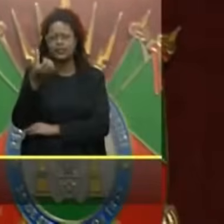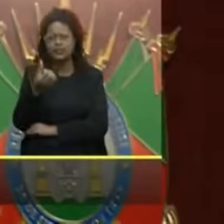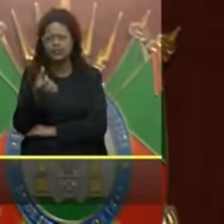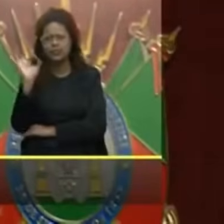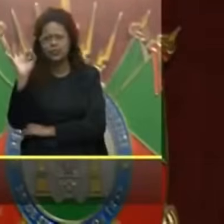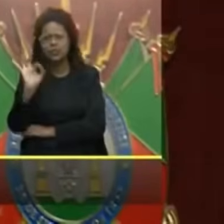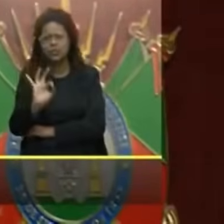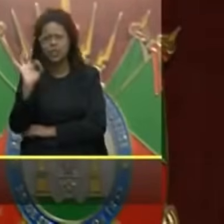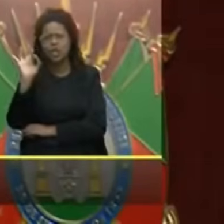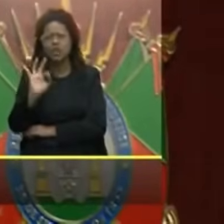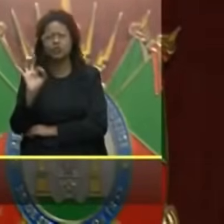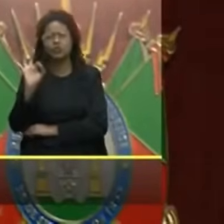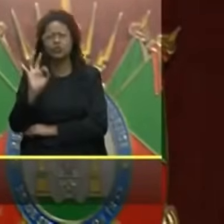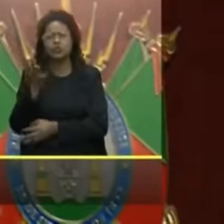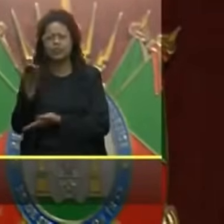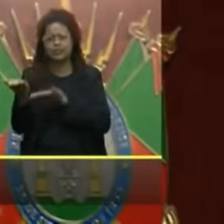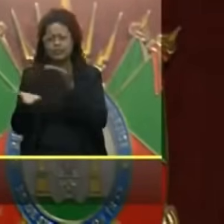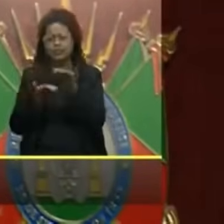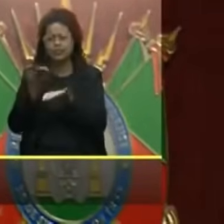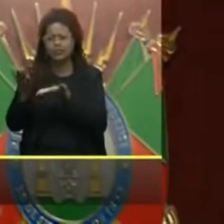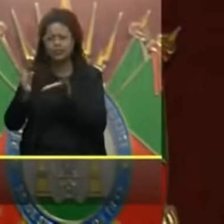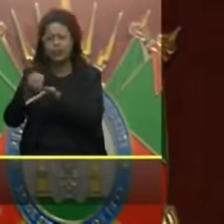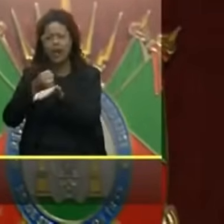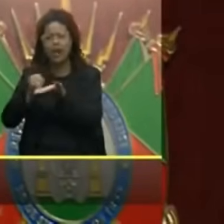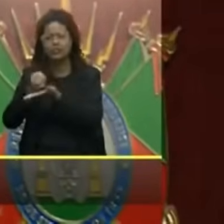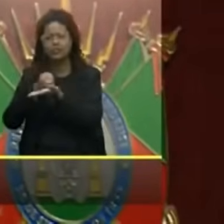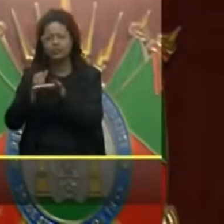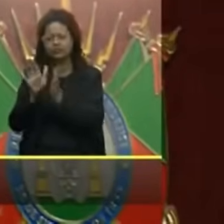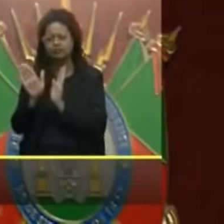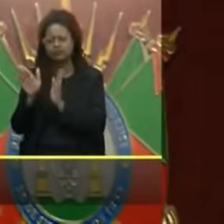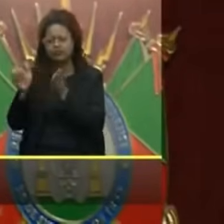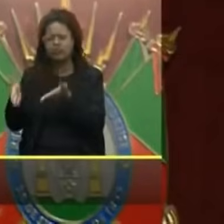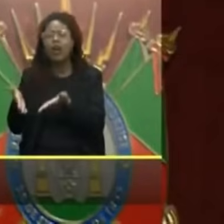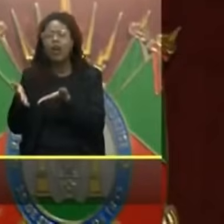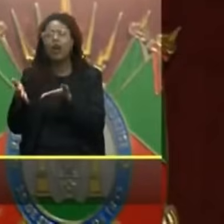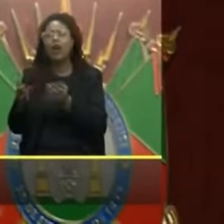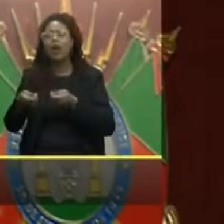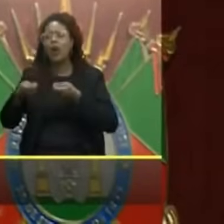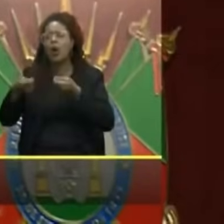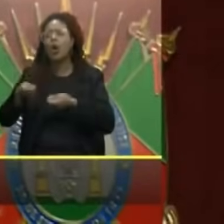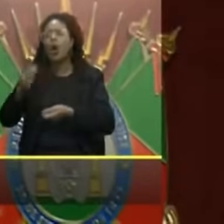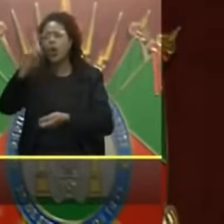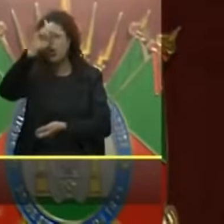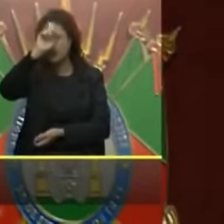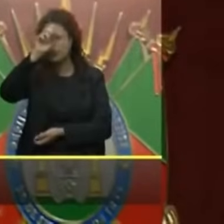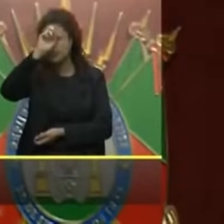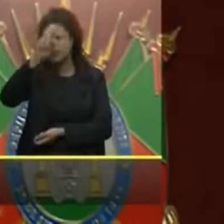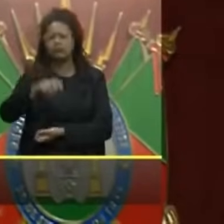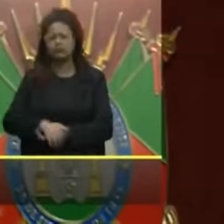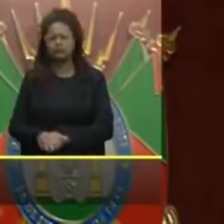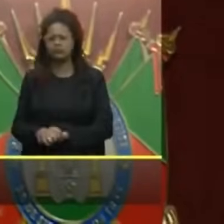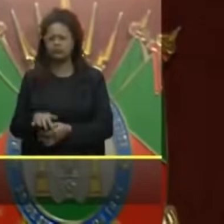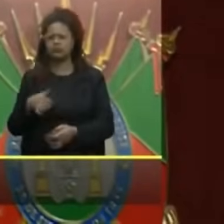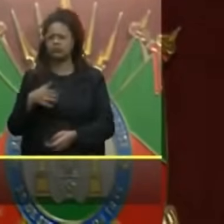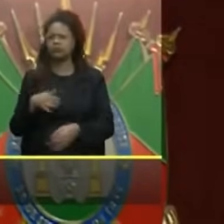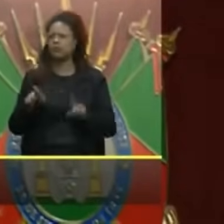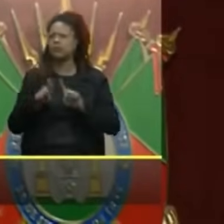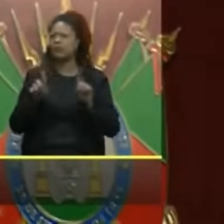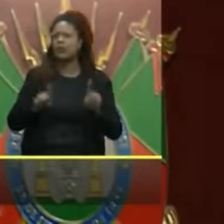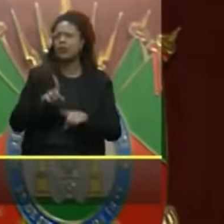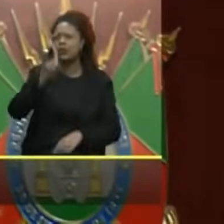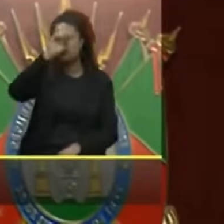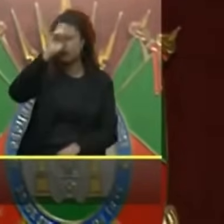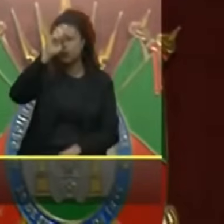86% da atenção básica entregue para hospitais. Ou seja, o hospital não faz atenção básica.